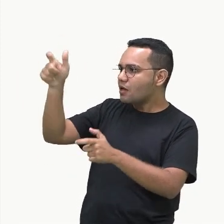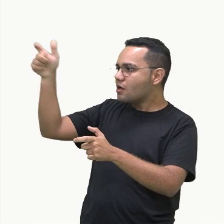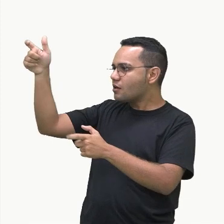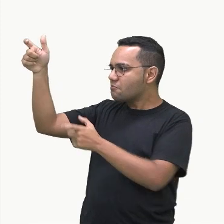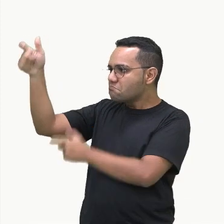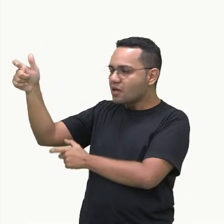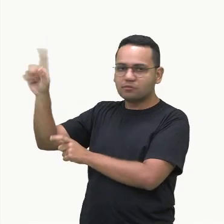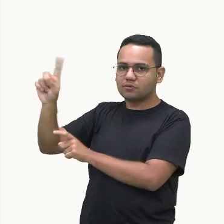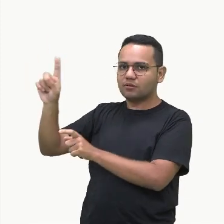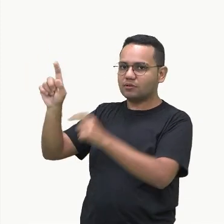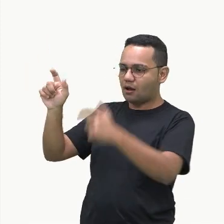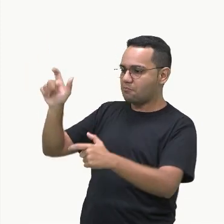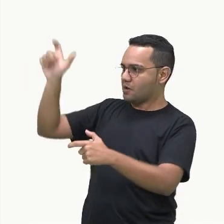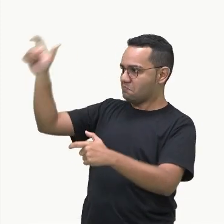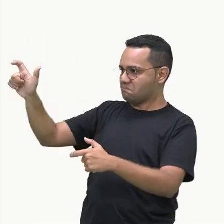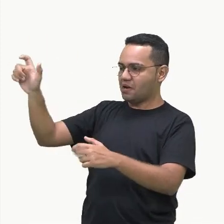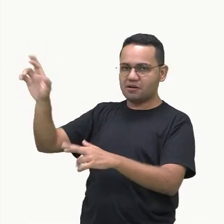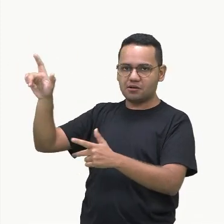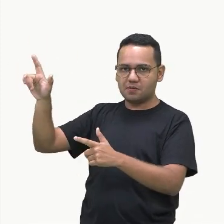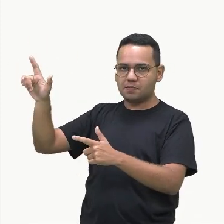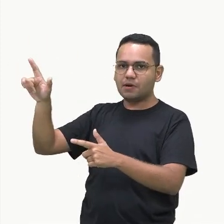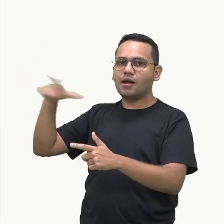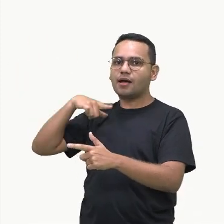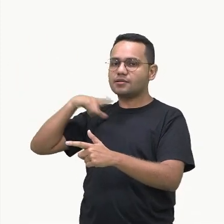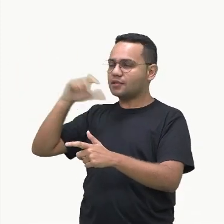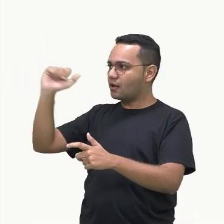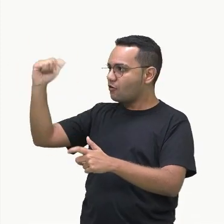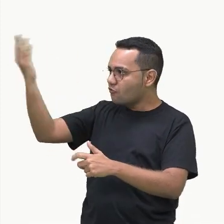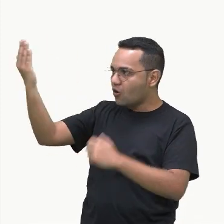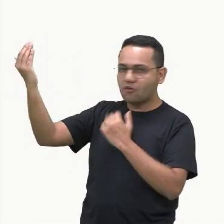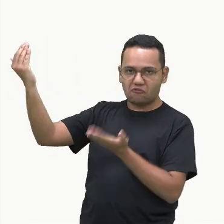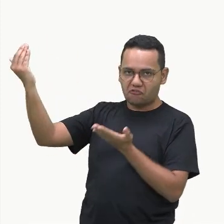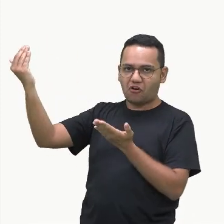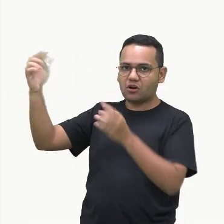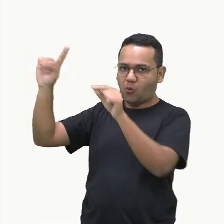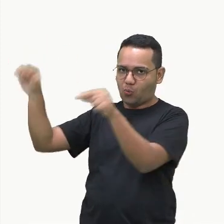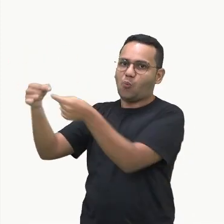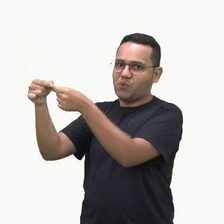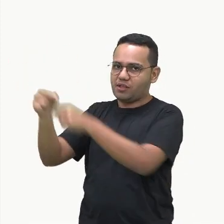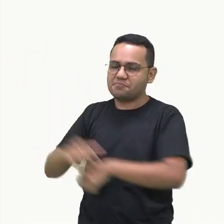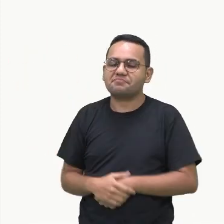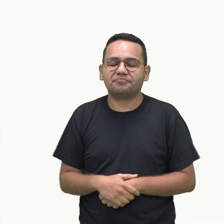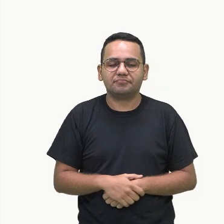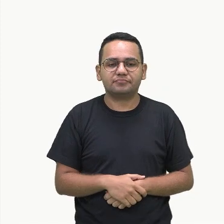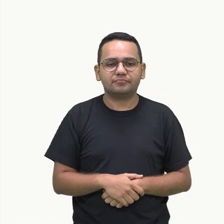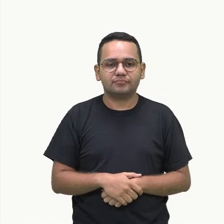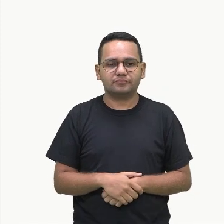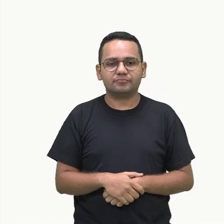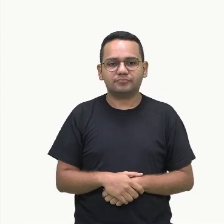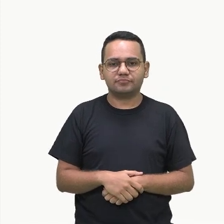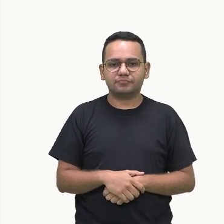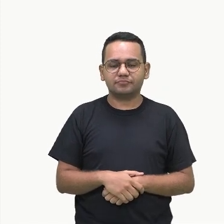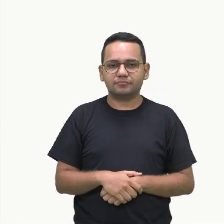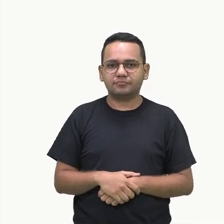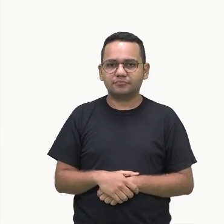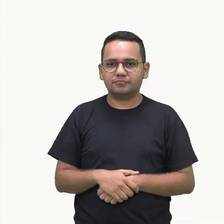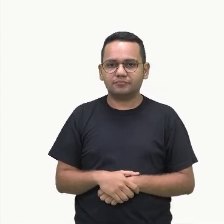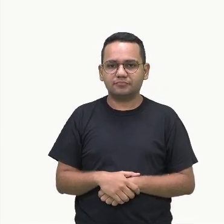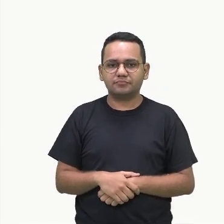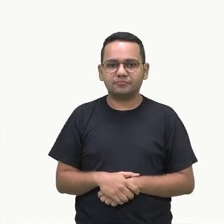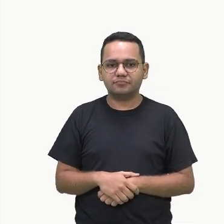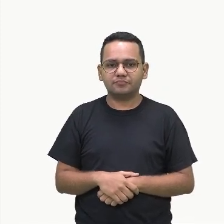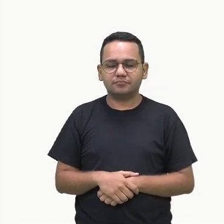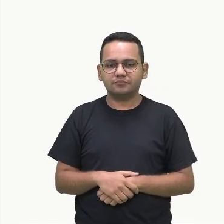mesma região. Tranquilo? Fez a anotação? Então, vamos aqui avançar conhecendo quais são